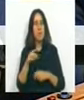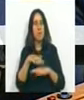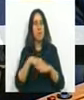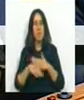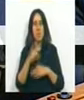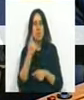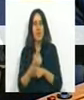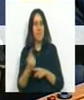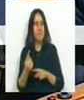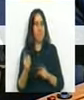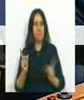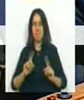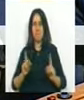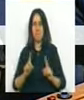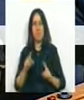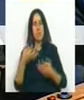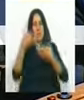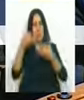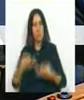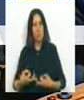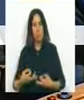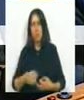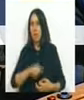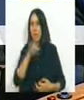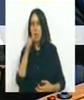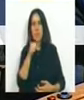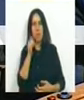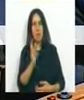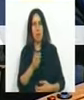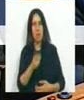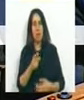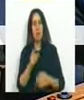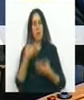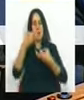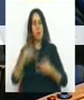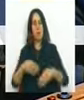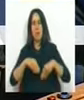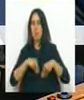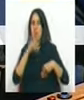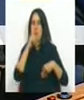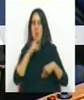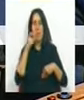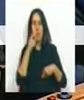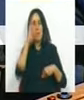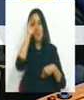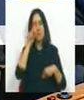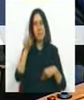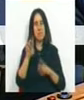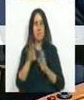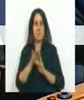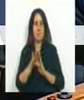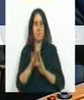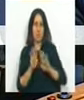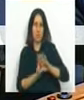isolado. Este comportamento faz parte de um padrão de conduta inaceitável deste Governo das esquerdas.